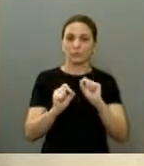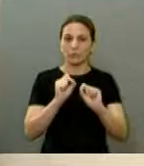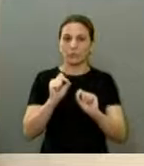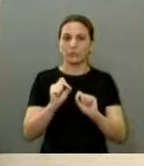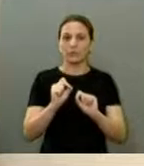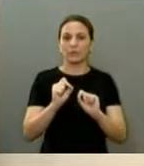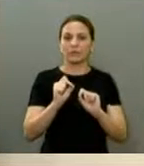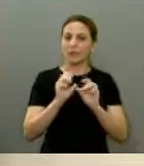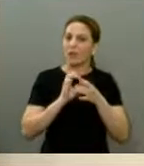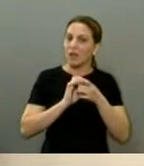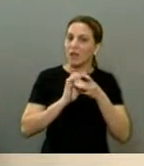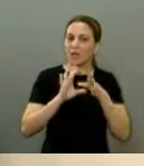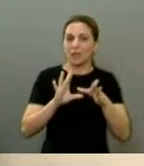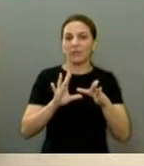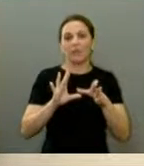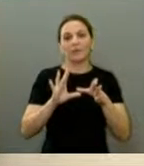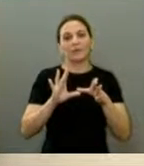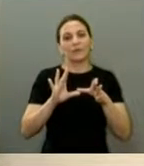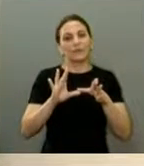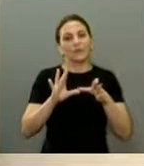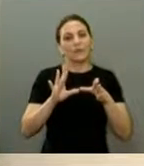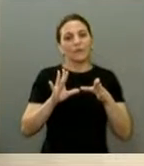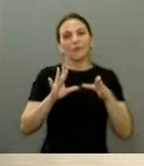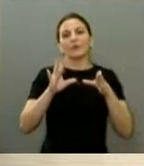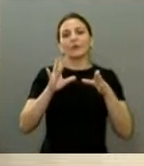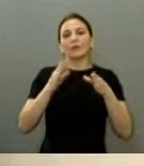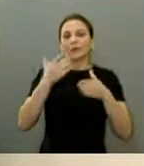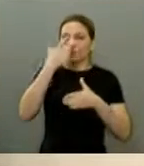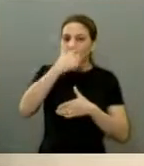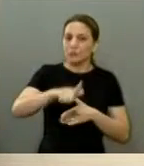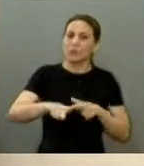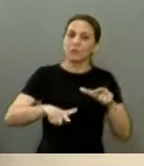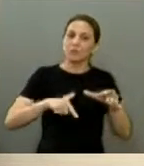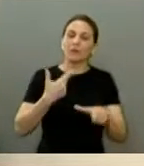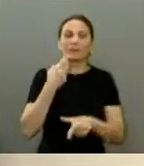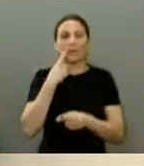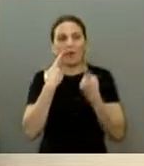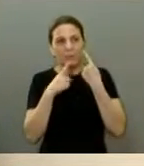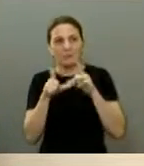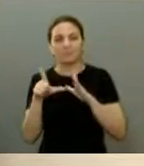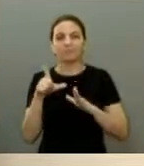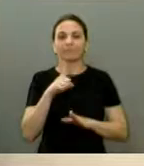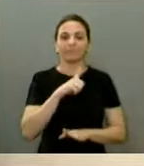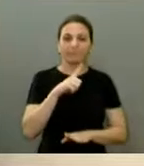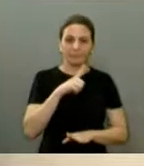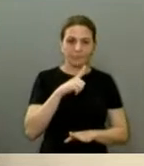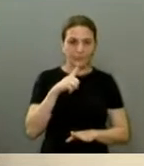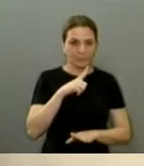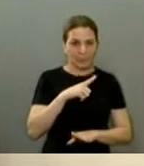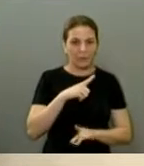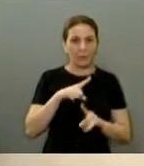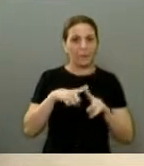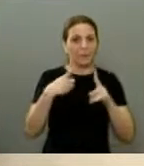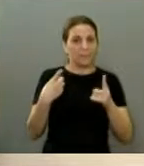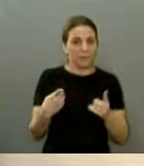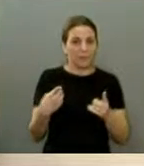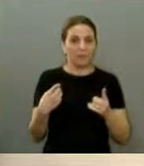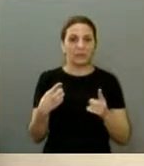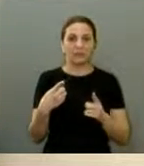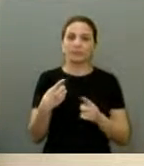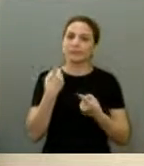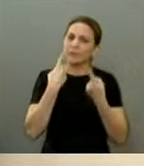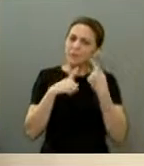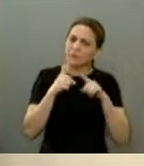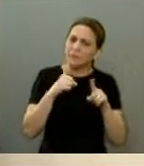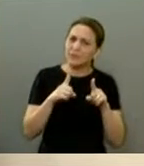deixou a peteca cair. Sabemos que houve algumas reclamações, mas dentro da parte... E as